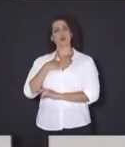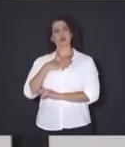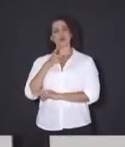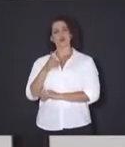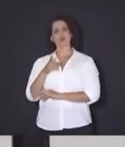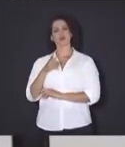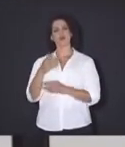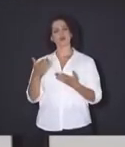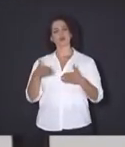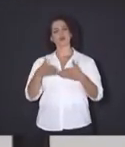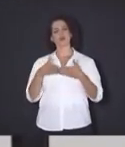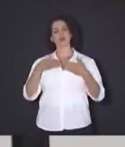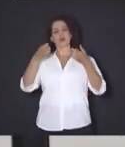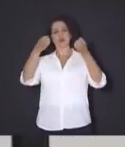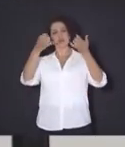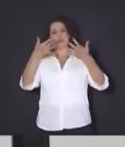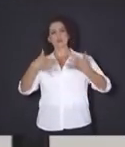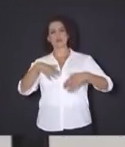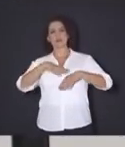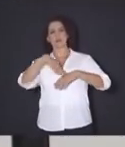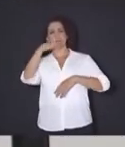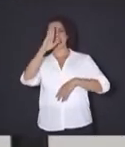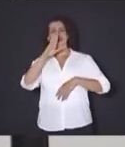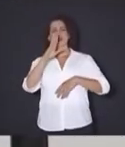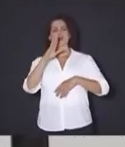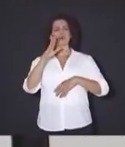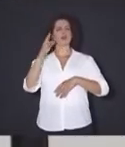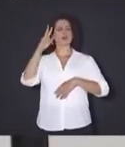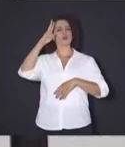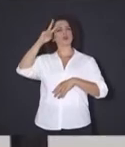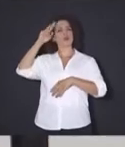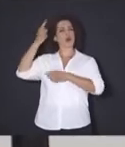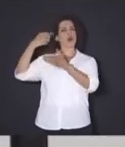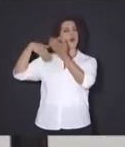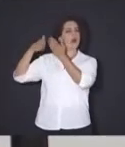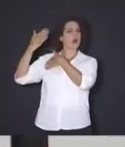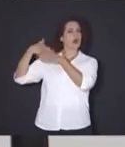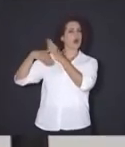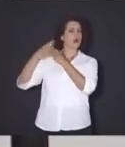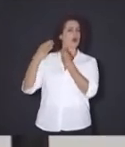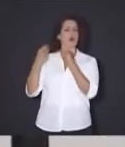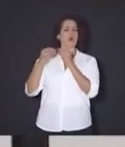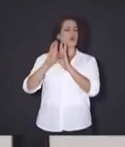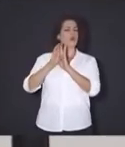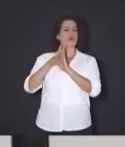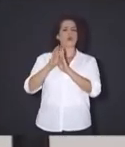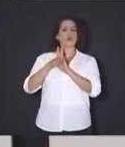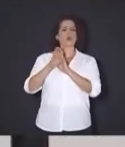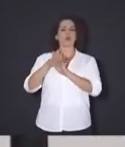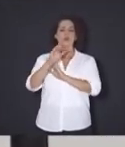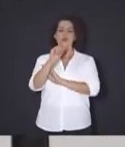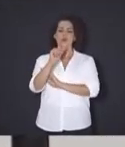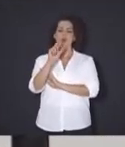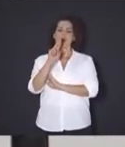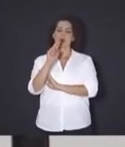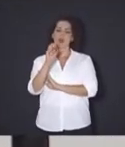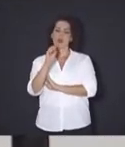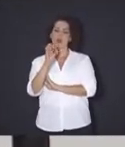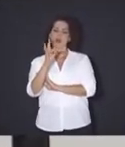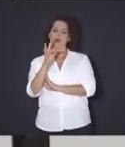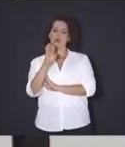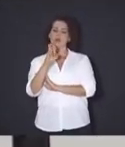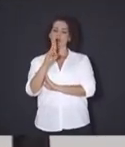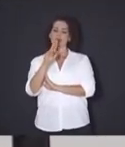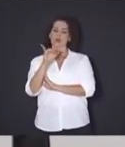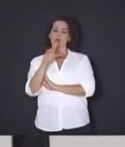mais sobre a origem histórica do conceito de austeridade onde ele surgiu e 7 e os países da união o conceito surgiu que domina as instituições multilaterais